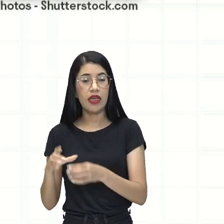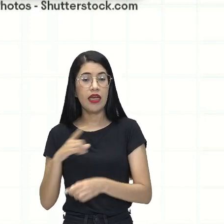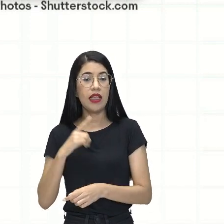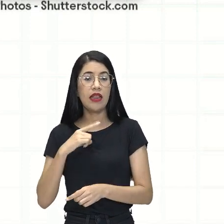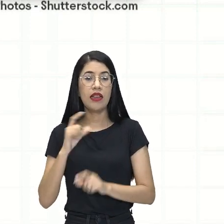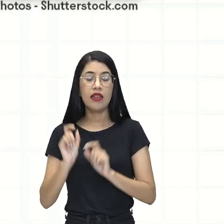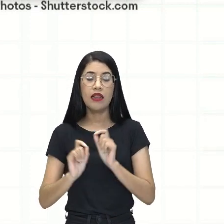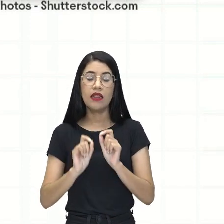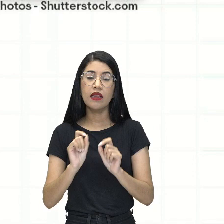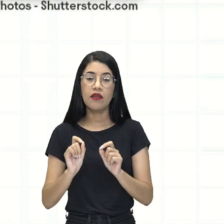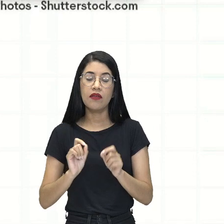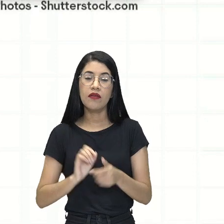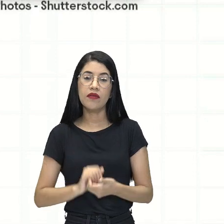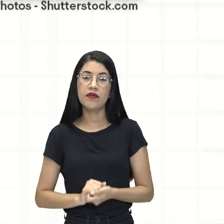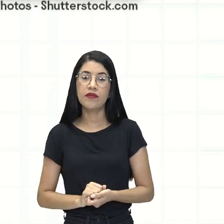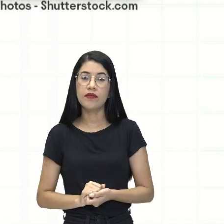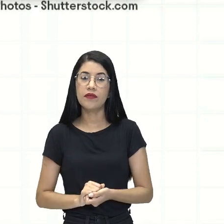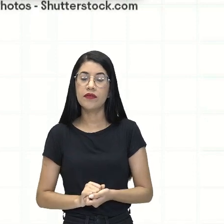possuir ali